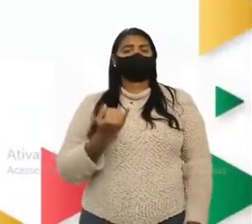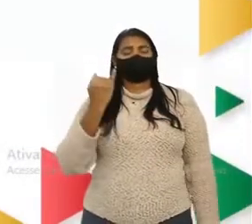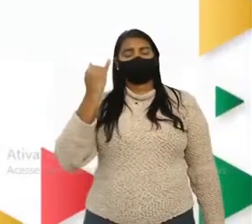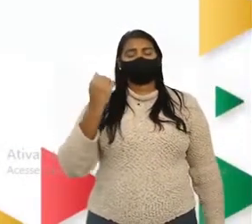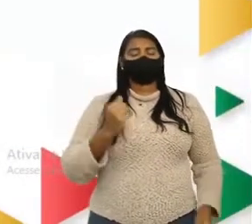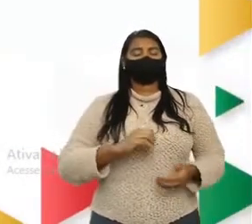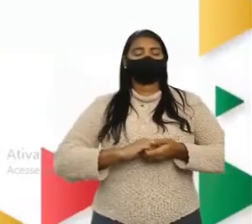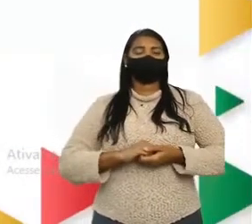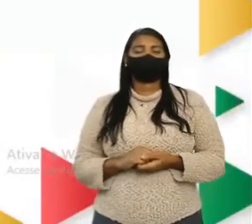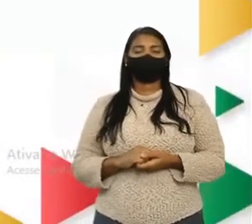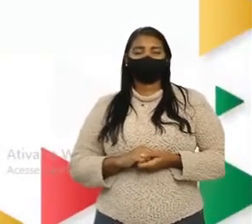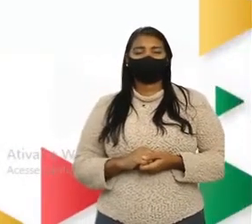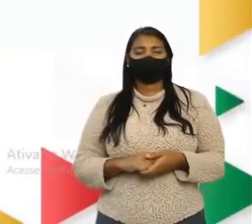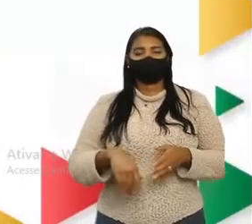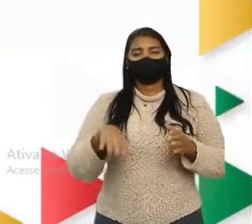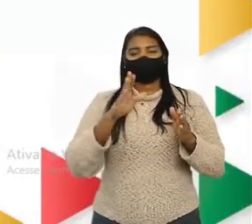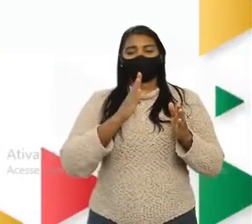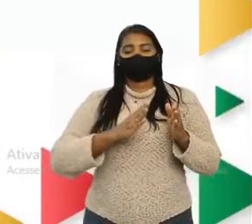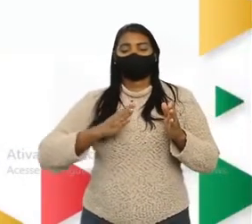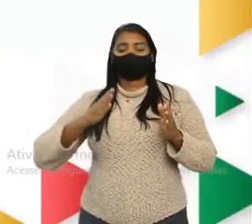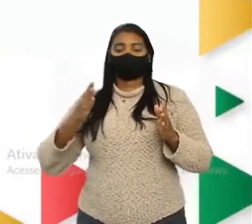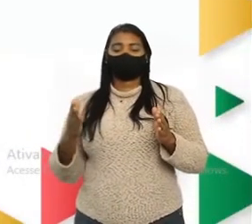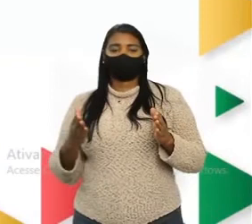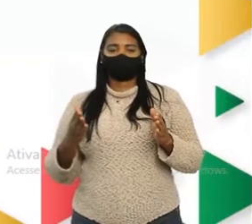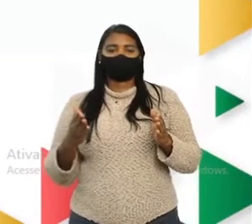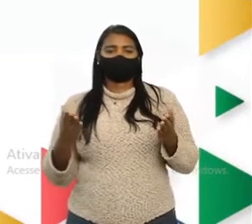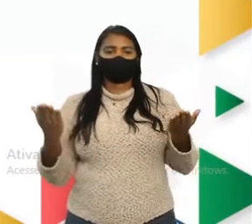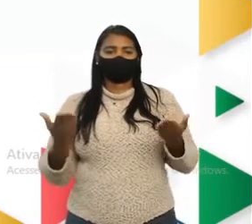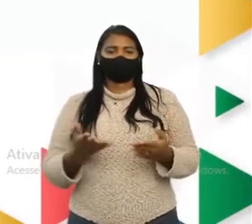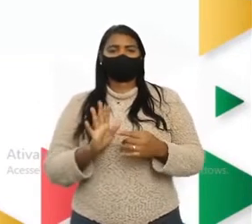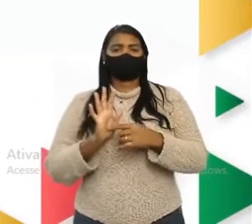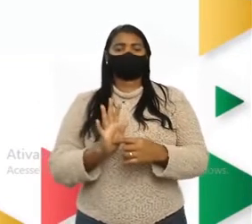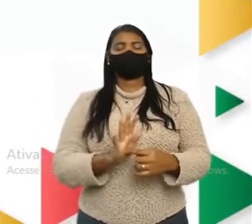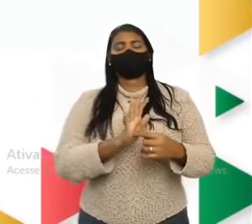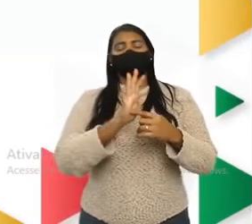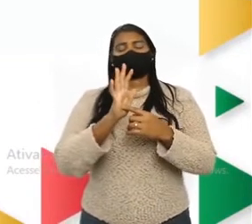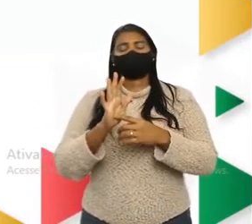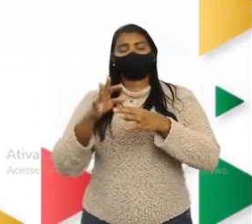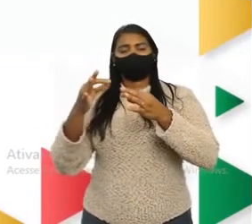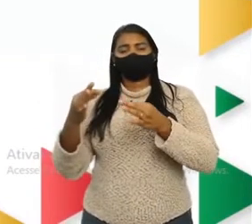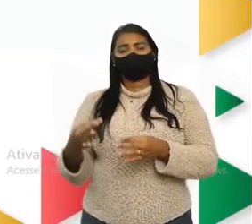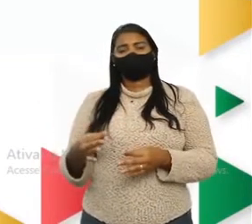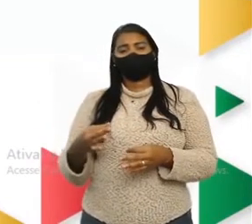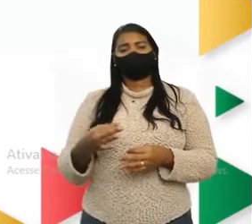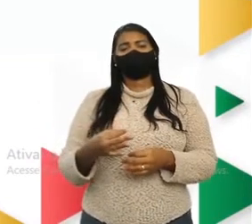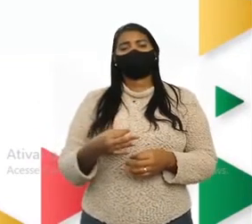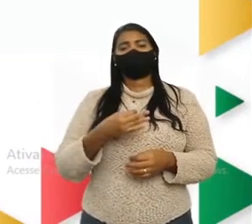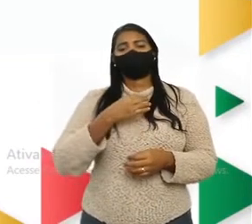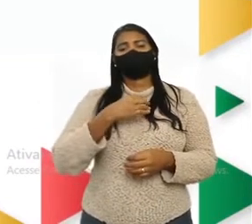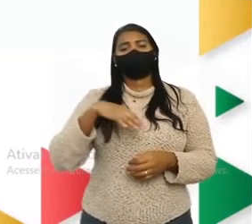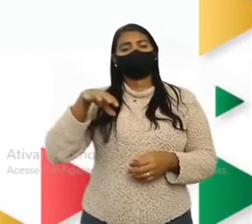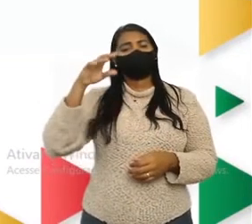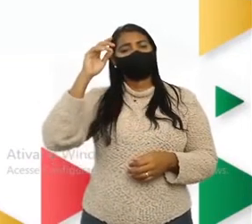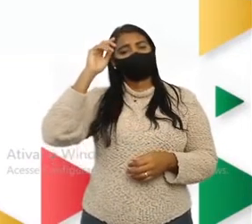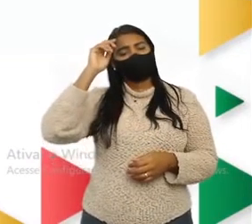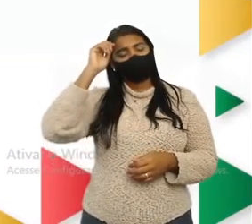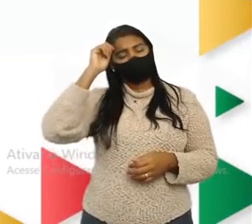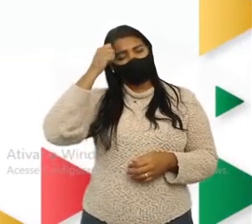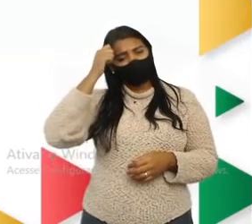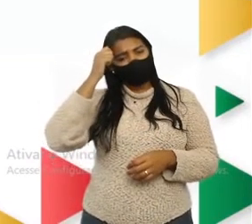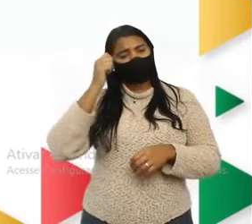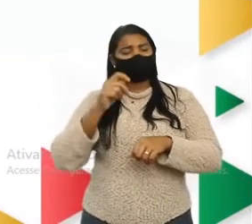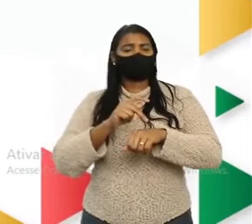importante. Então, boa parte, né, desses mestres, eles eram justamente negros e pardos, né, onde